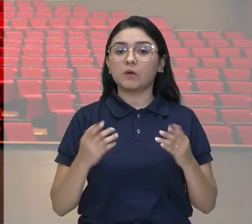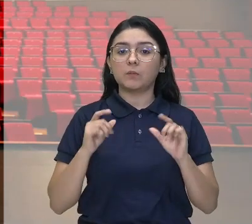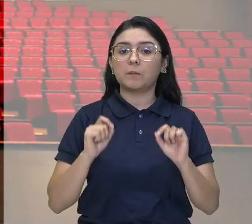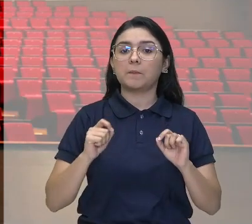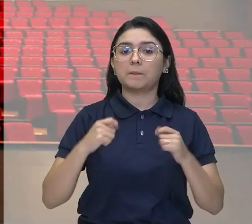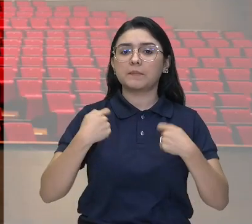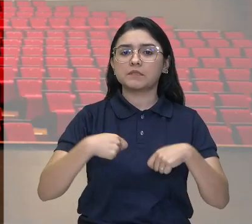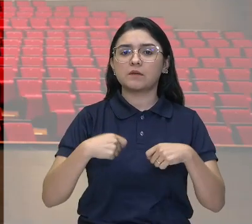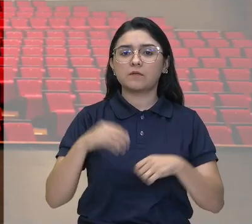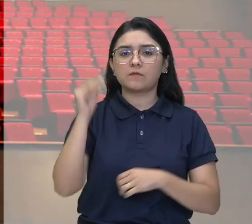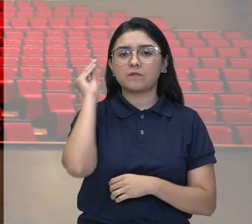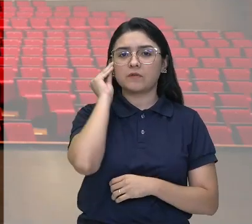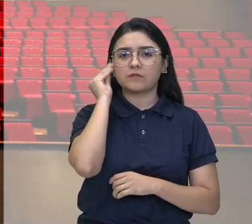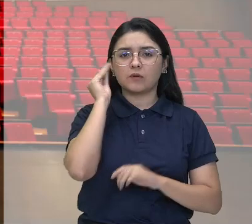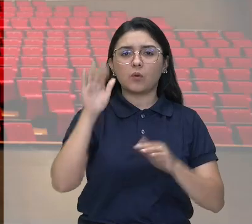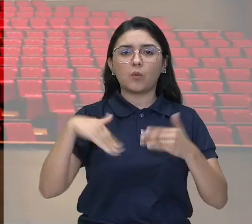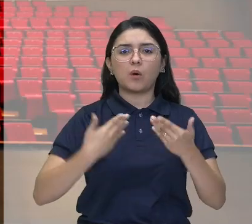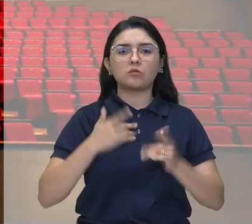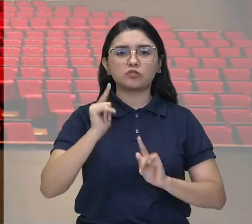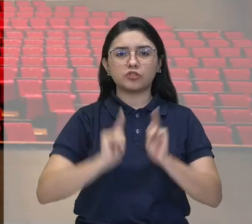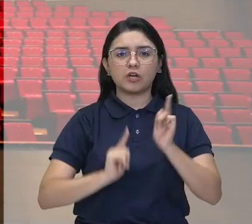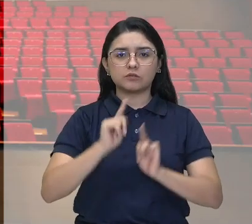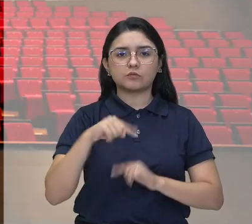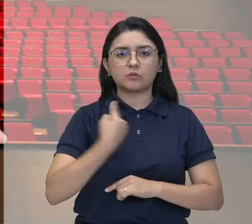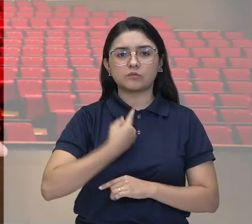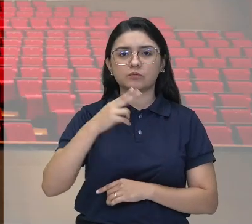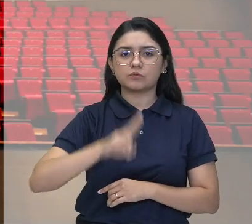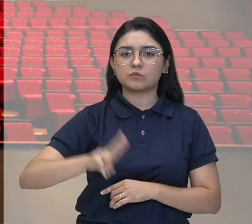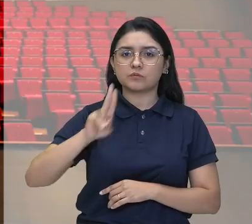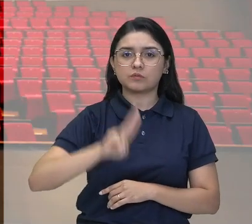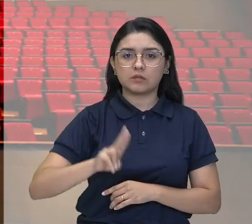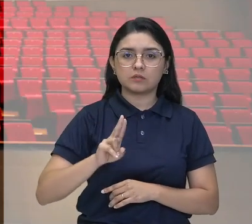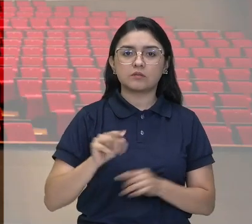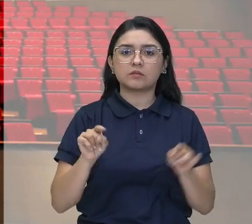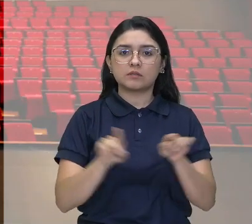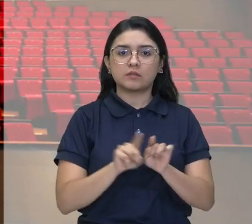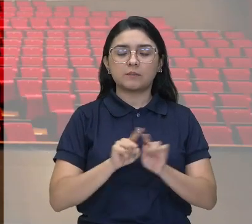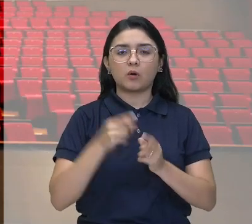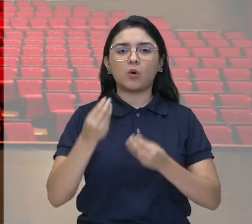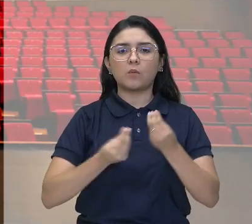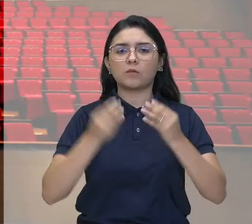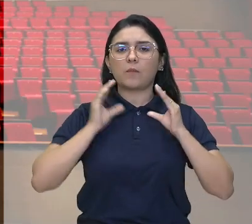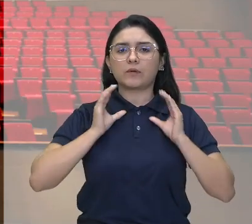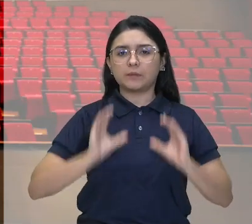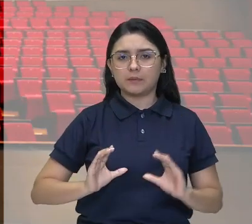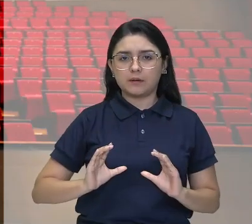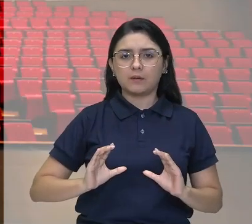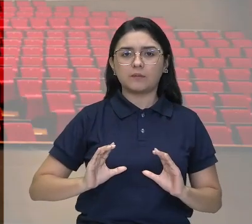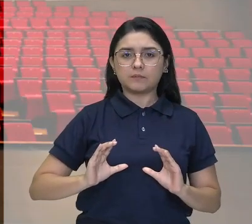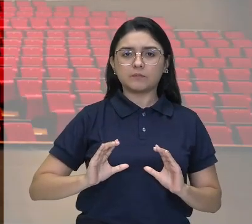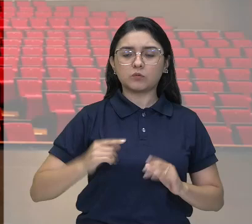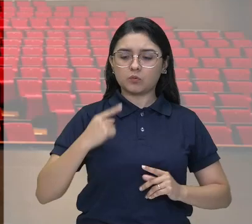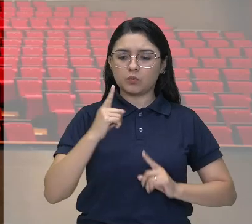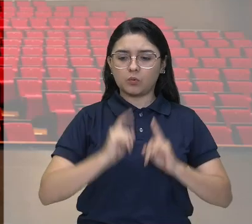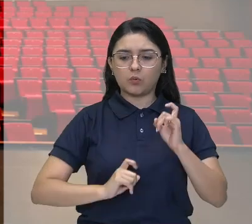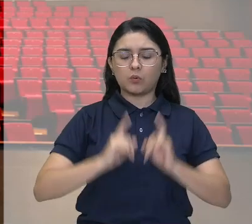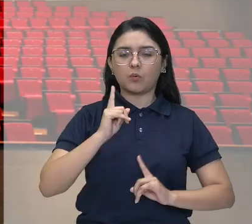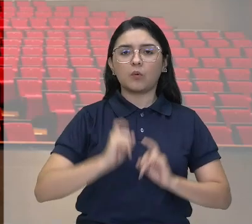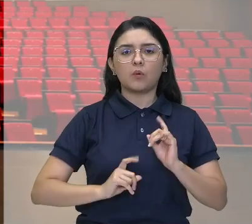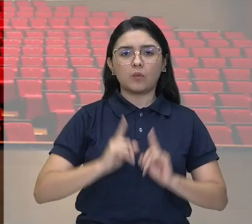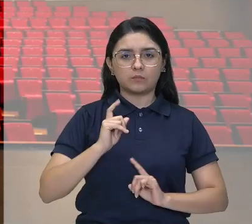que verificar que gesto nós estamos fazendo e como estamos fazendo, né? Tudo isso fala por